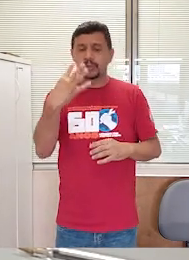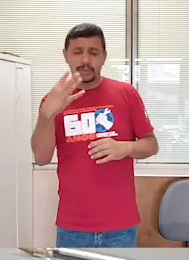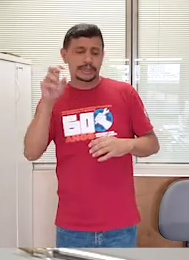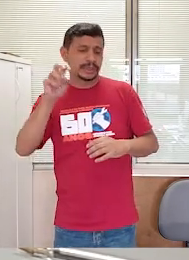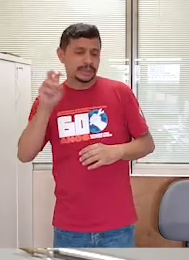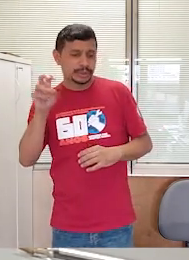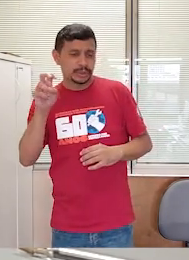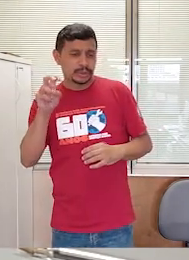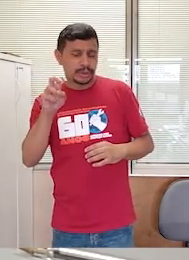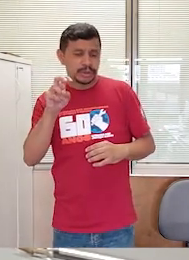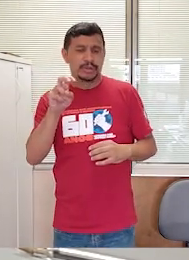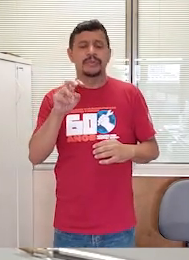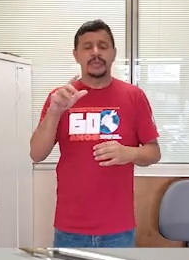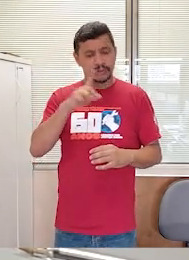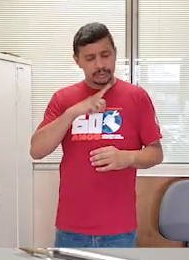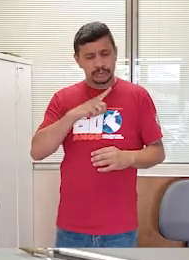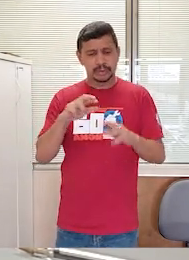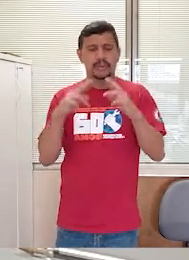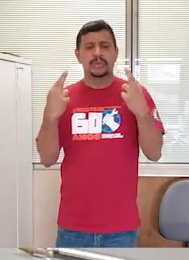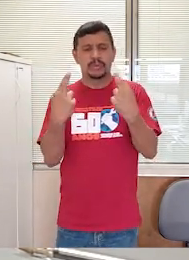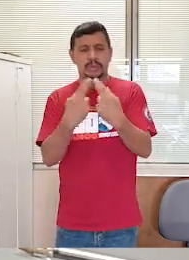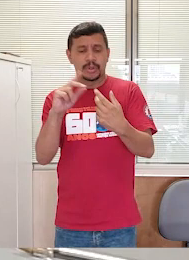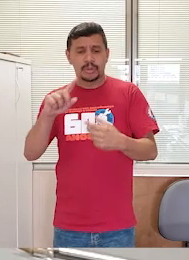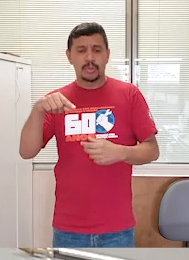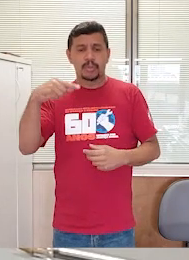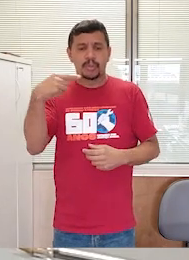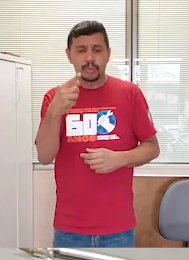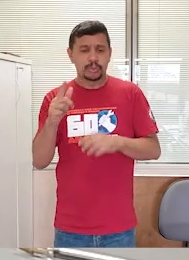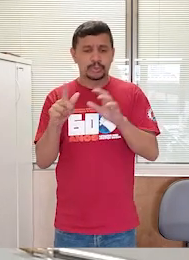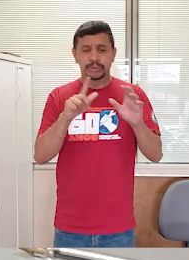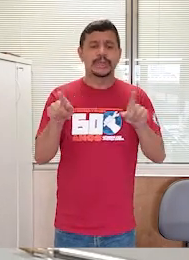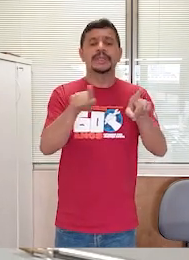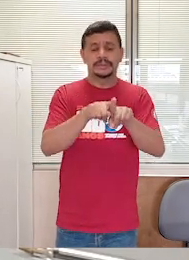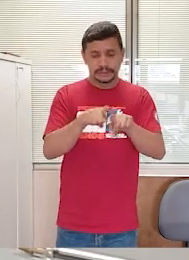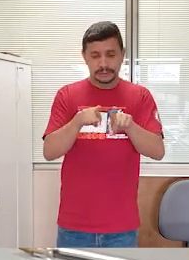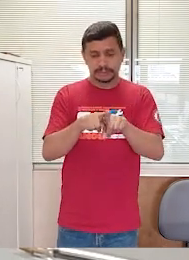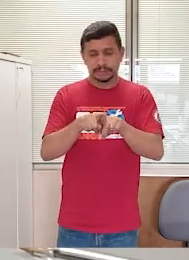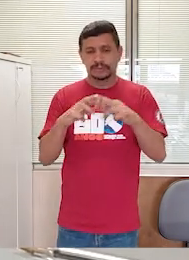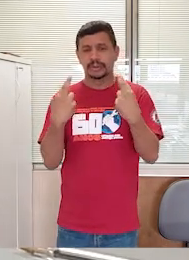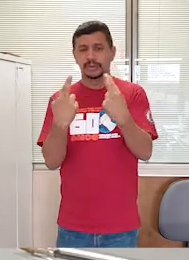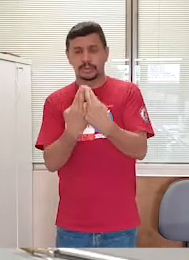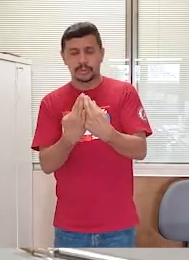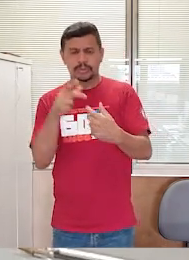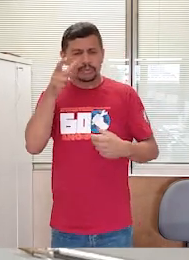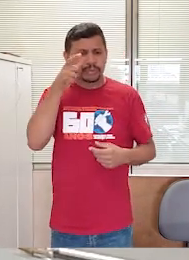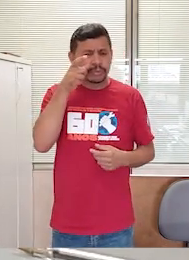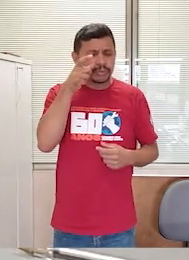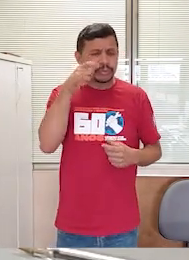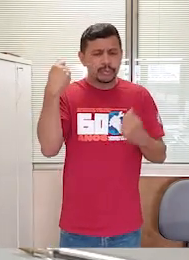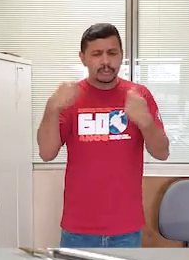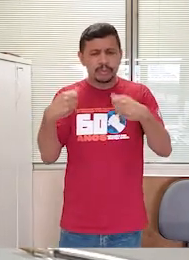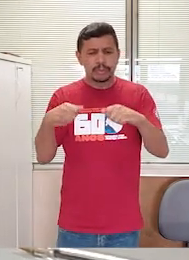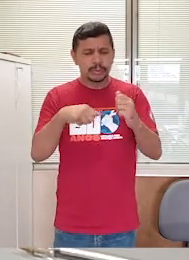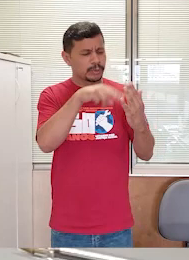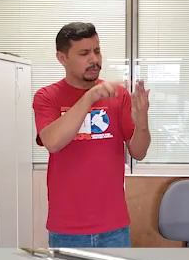semana, quarta-feira, quinta-feira, continuaremos as reuniões e a semana que vem também. Leiam o Jornal